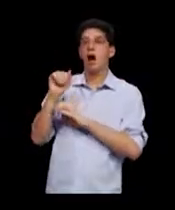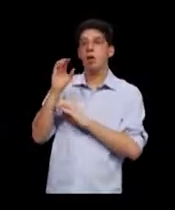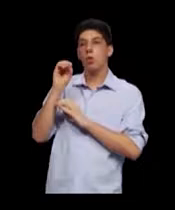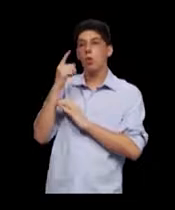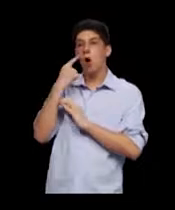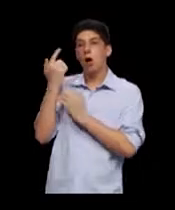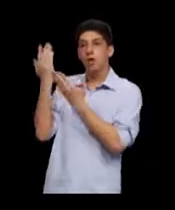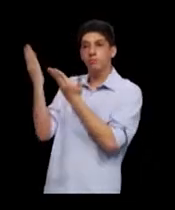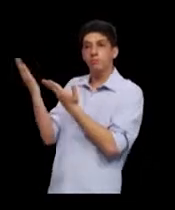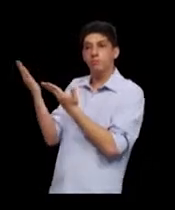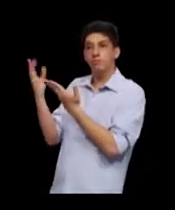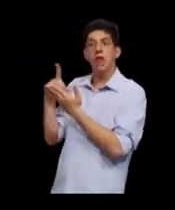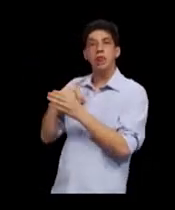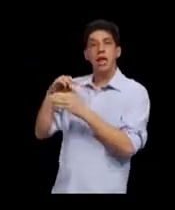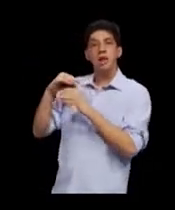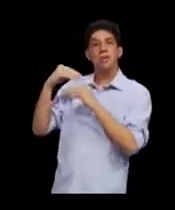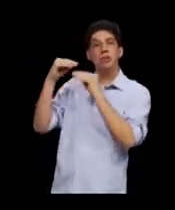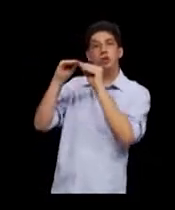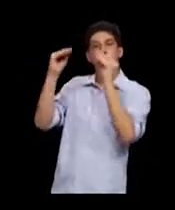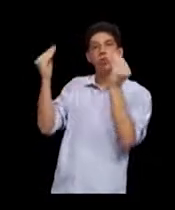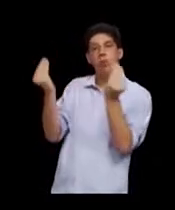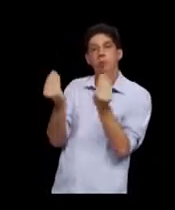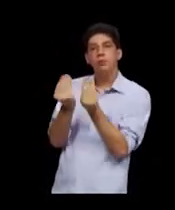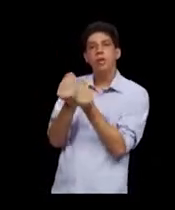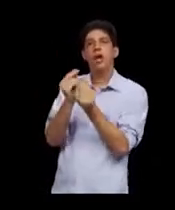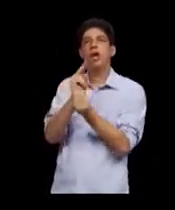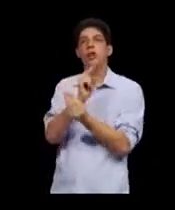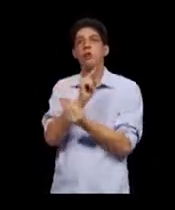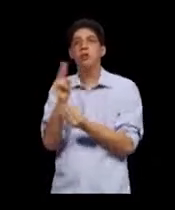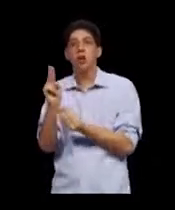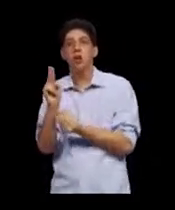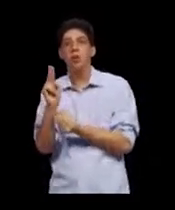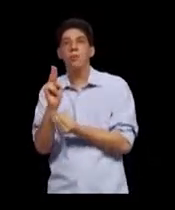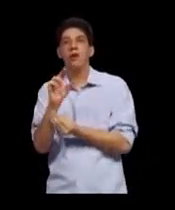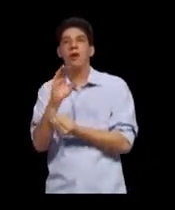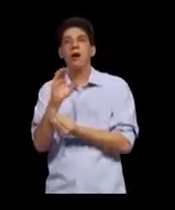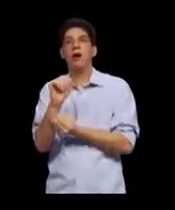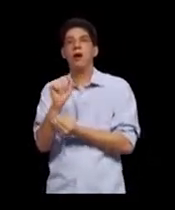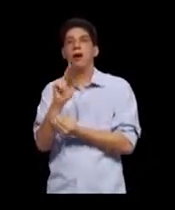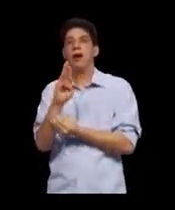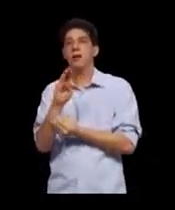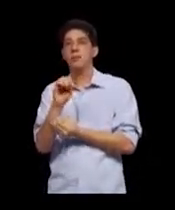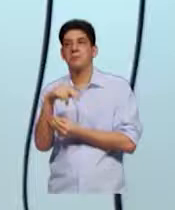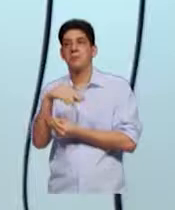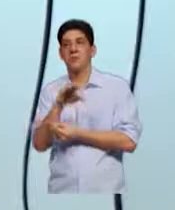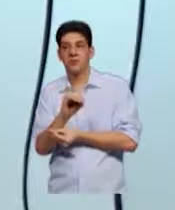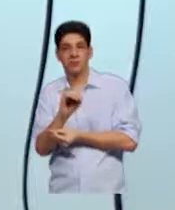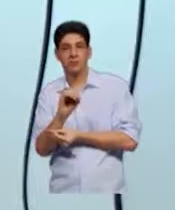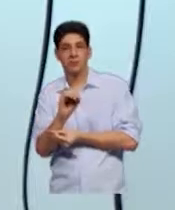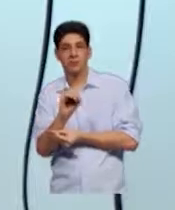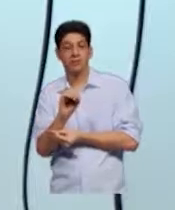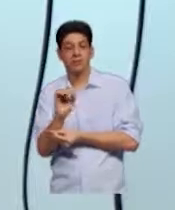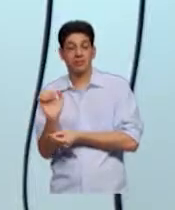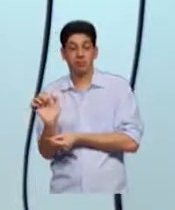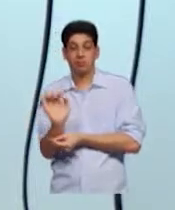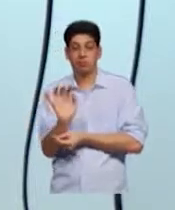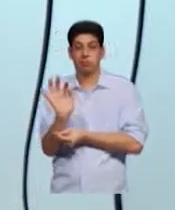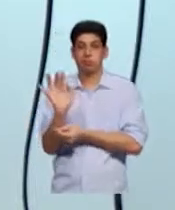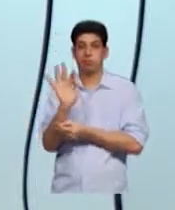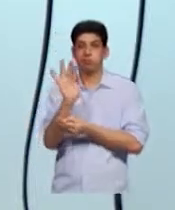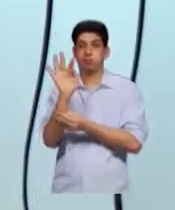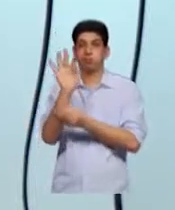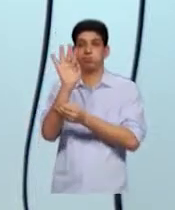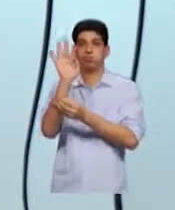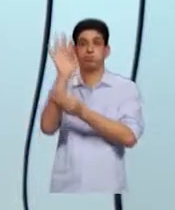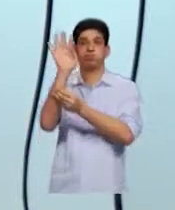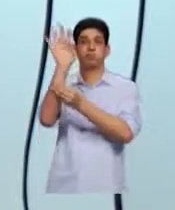substância que a gente chama de clorofluorcarbono, que quando ele é lançado na atmosfera, ele